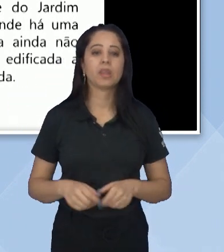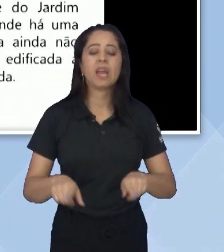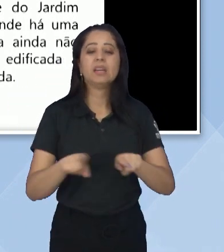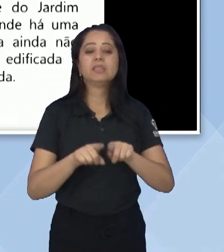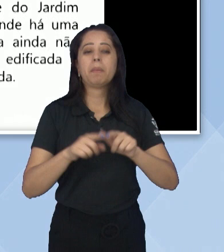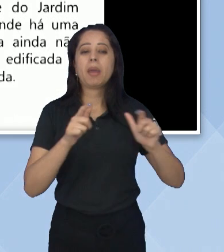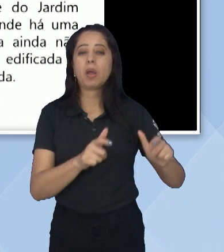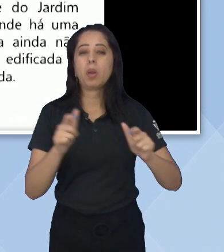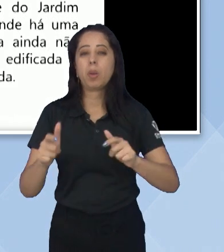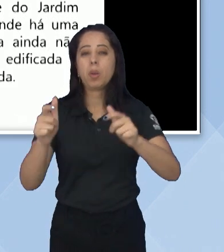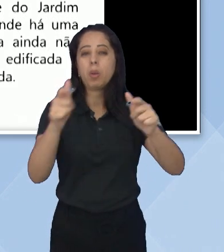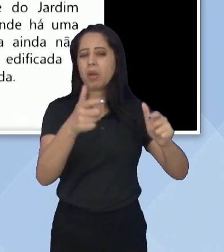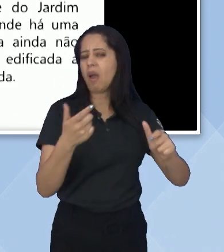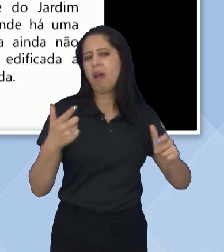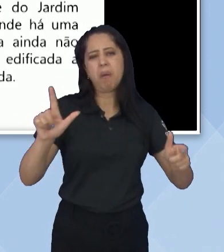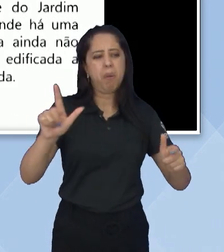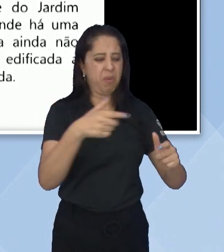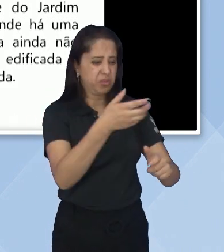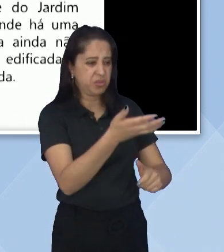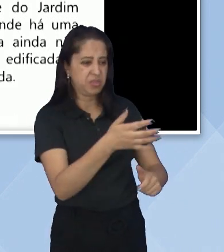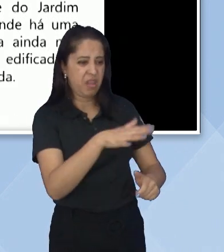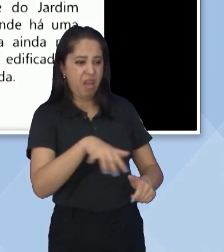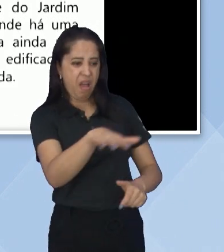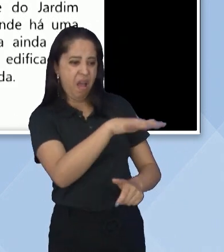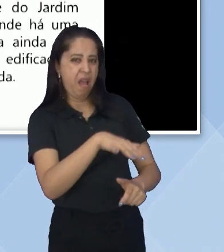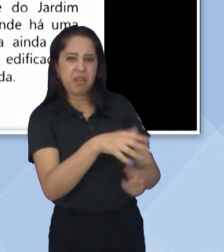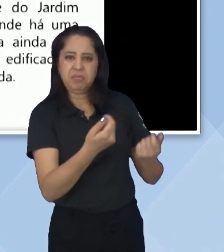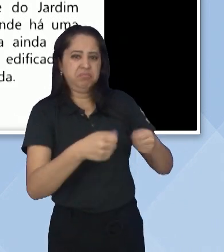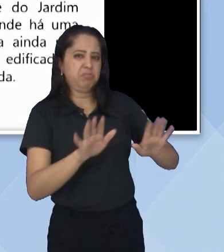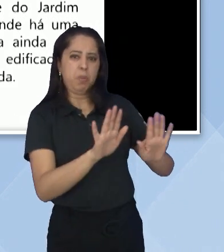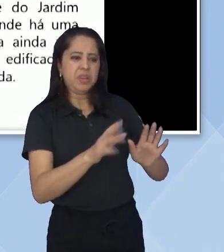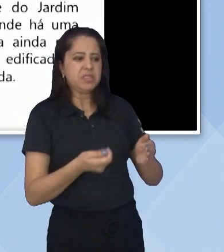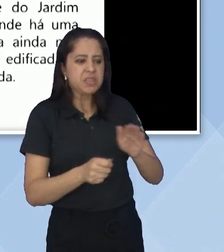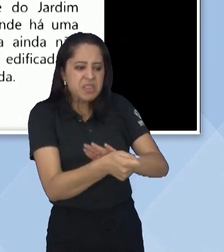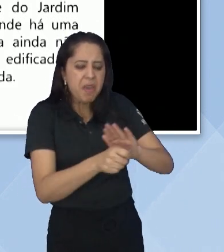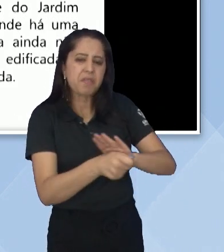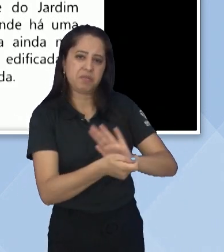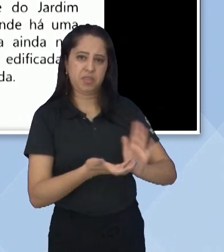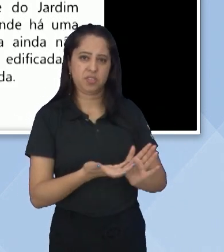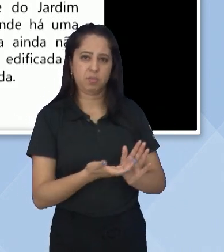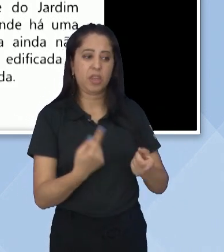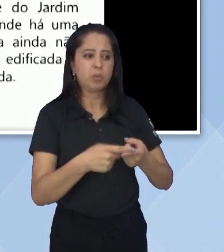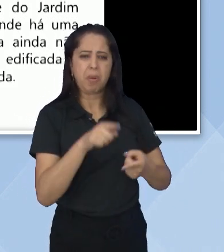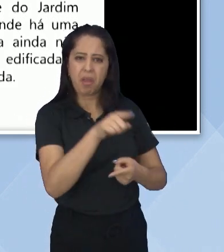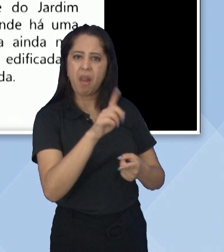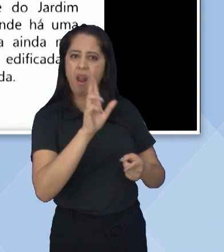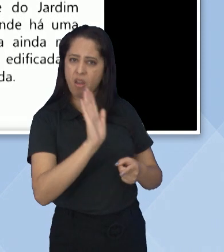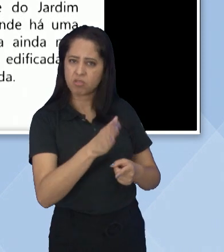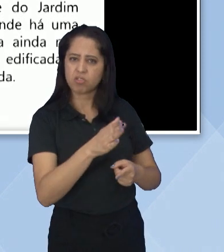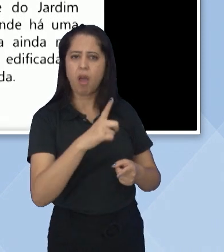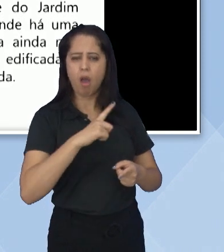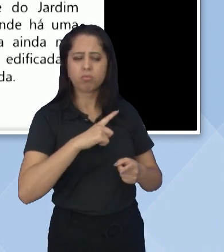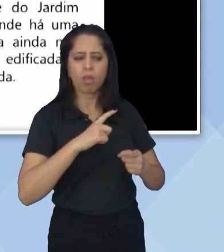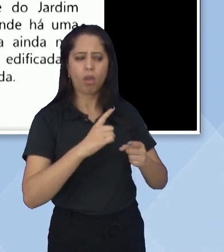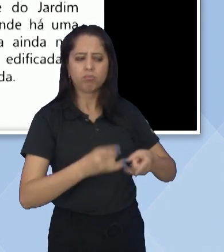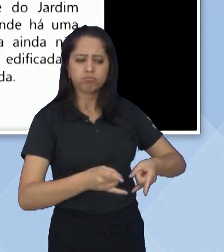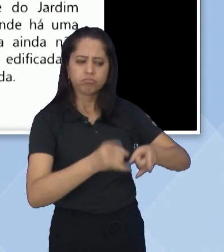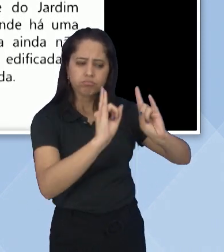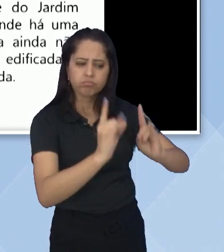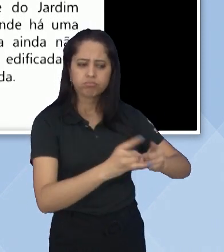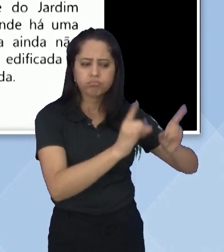locais atraentes por natureza Não o mercado Já já tá praticando com ele então a gente percebeu o seguinte que era importante